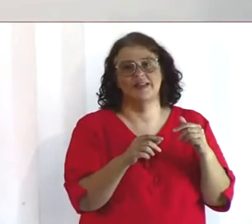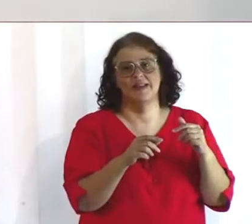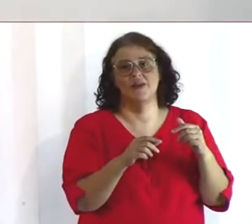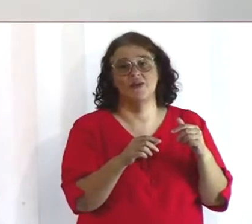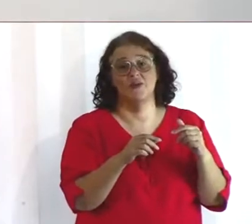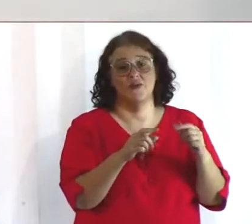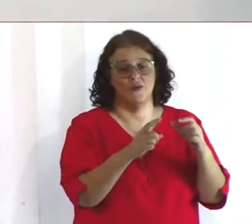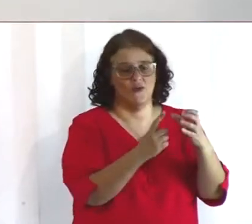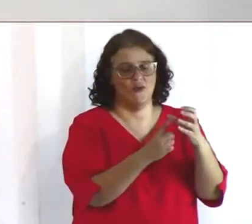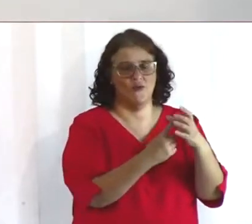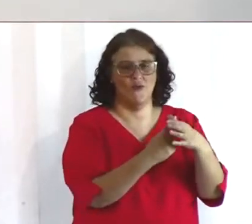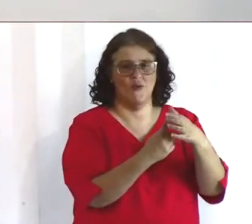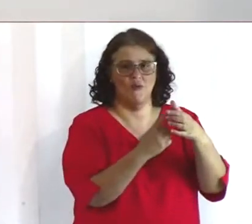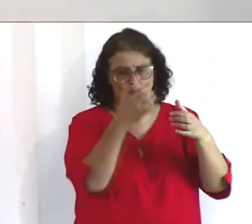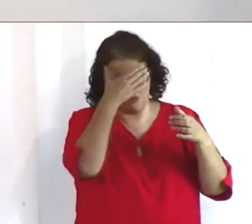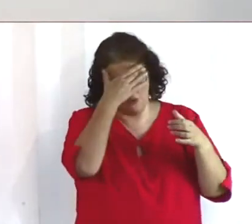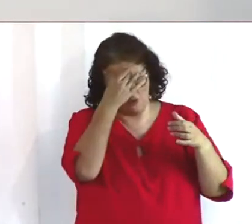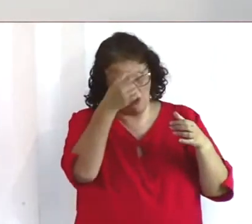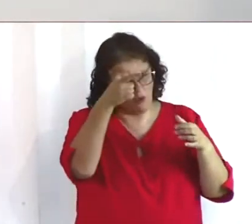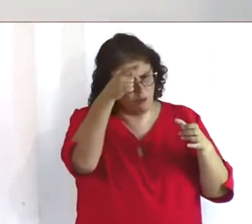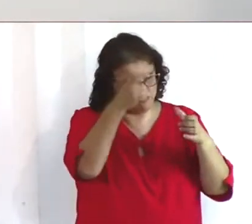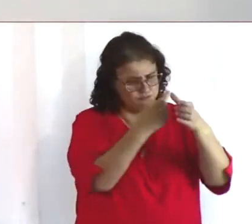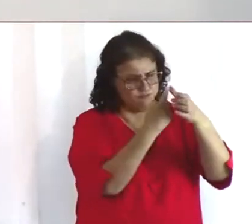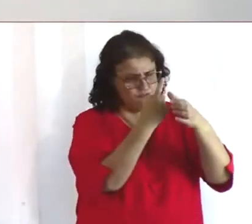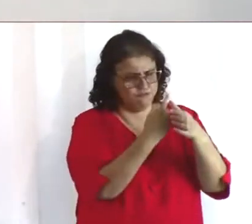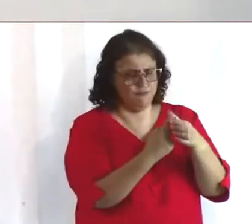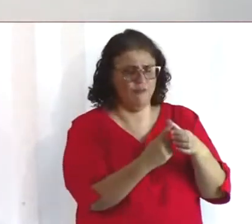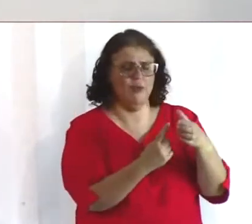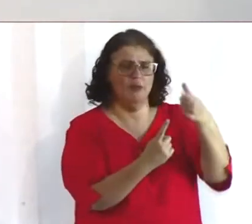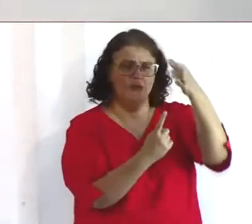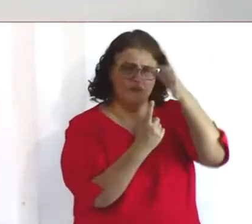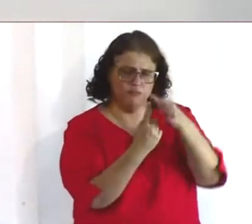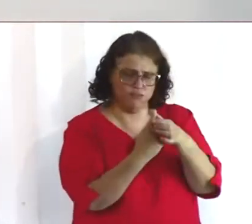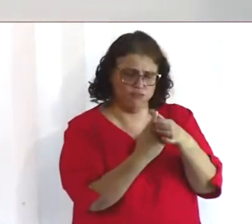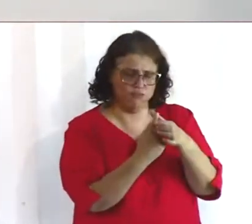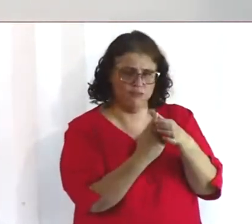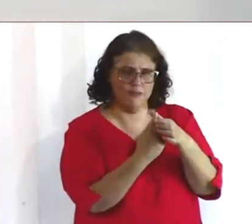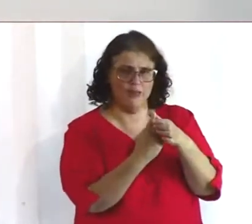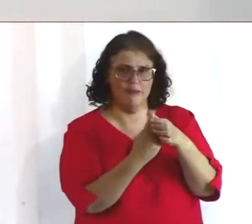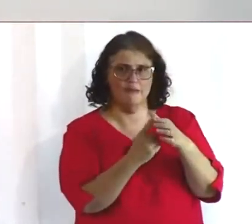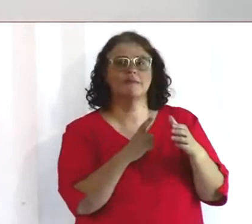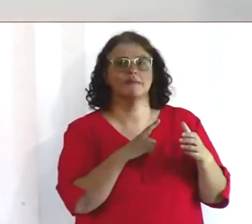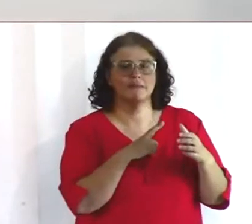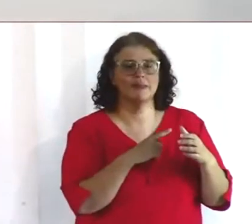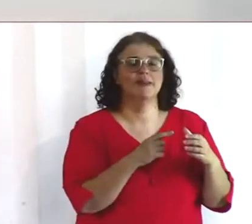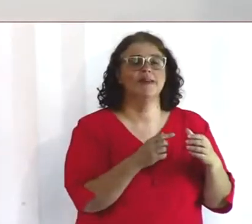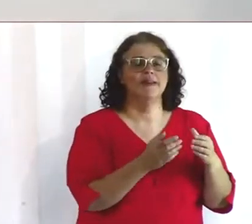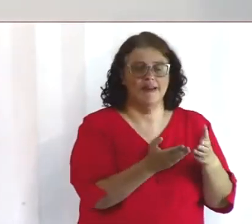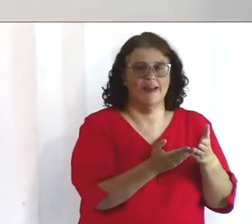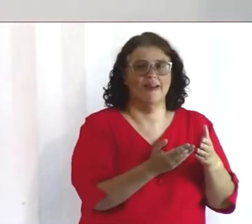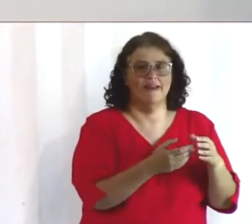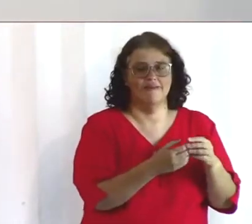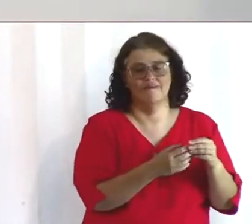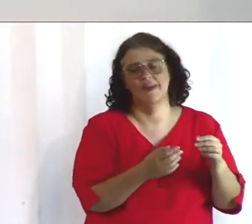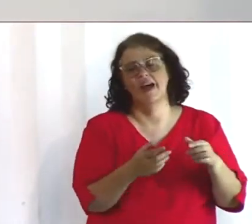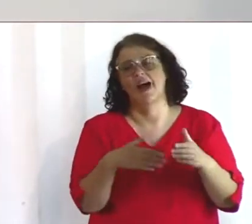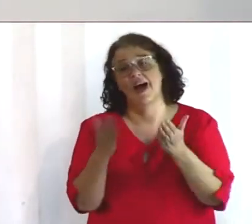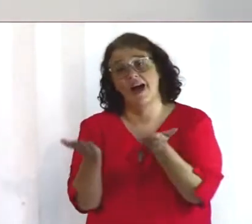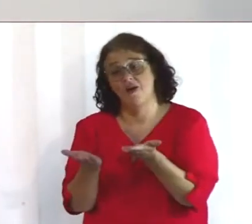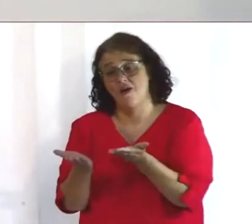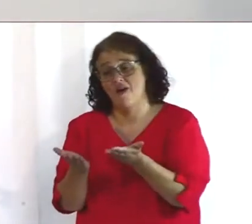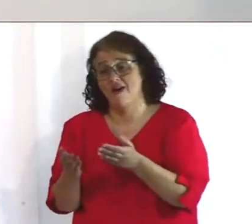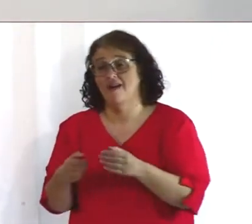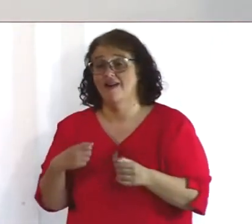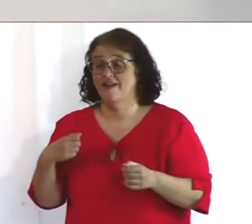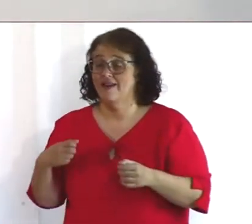grave, alguma inflamação grave, e ela é restaurada para servir. Outra coisa importante no conceito de